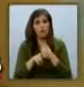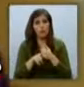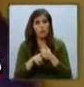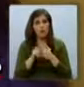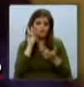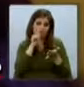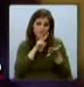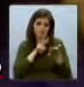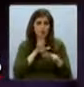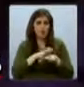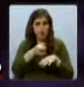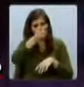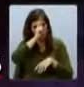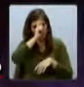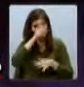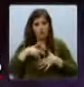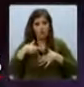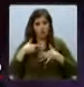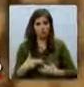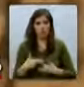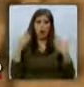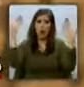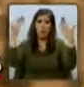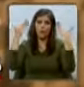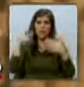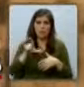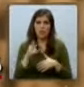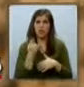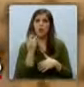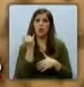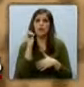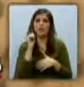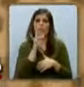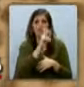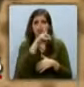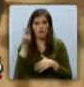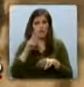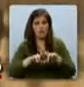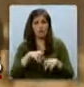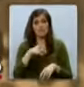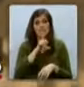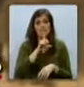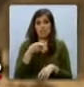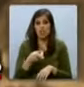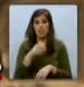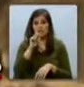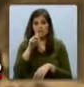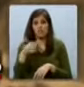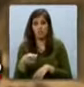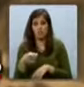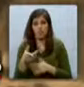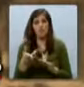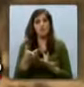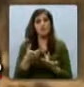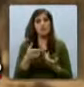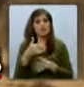regressa por respeito, por vontade, por homenagem a Luís Ferreira. O prisioneiro 69369, no